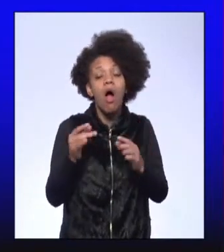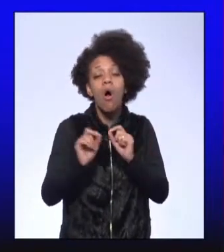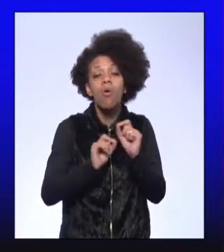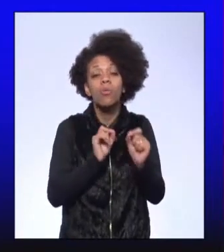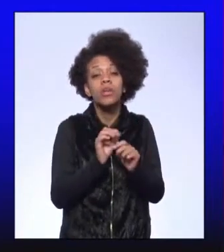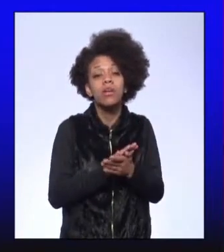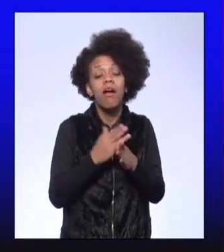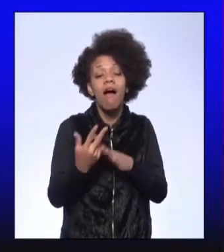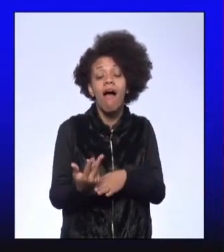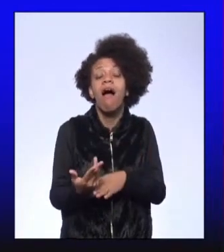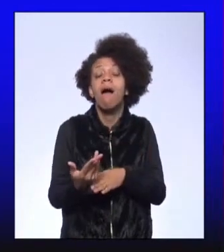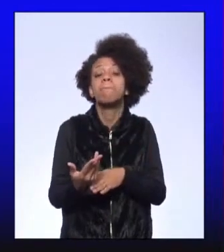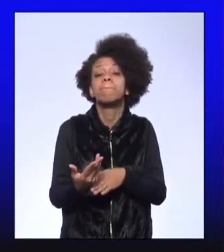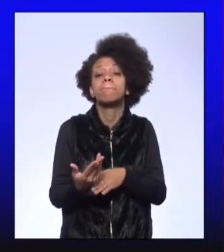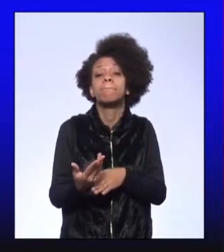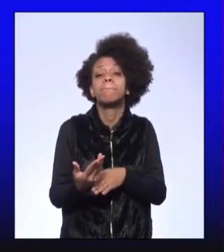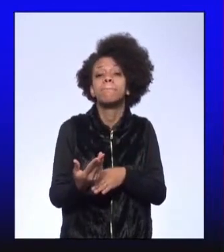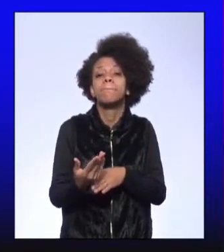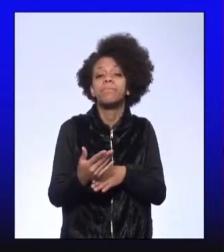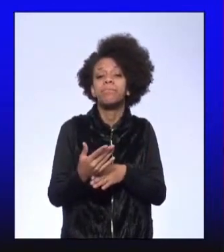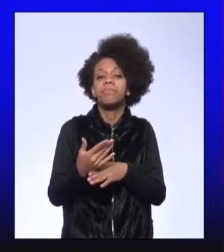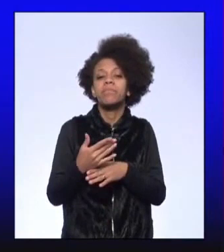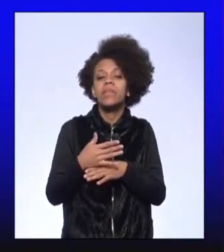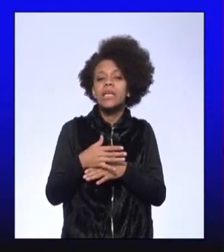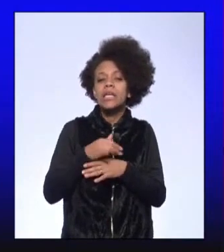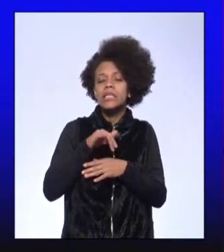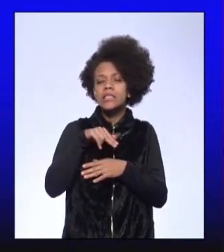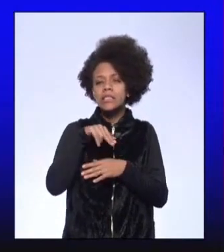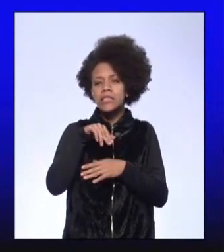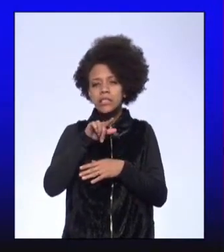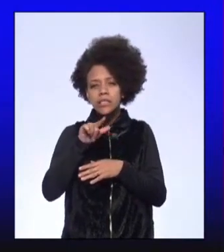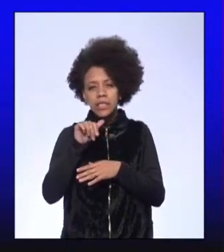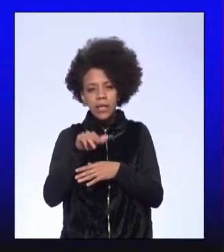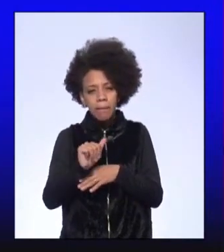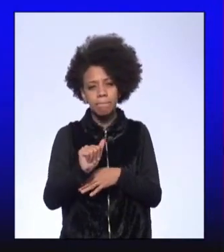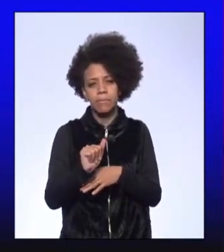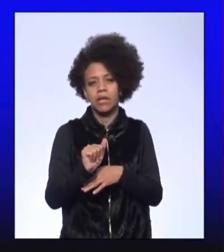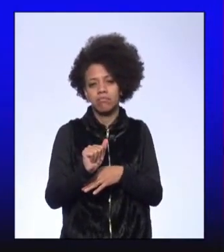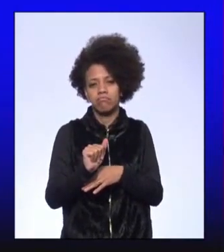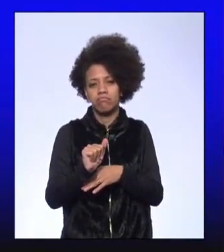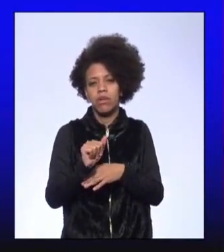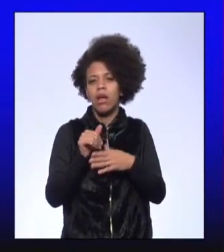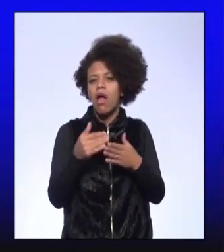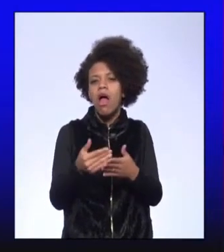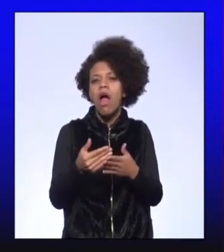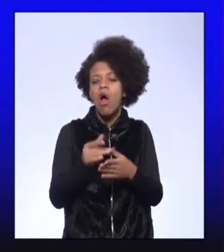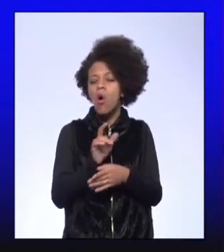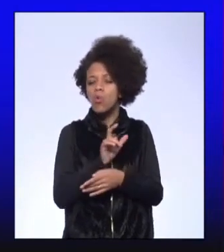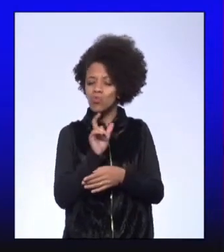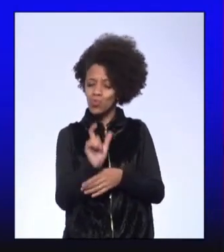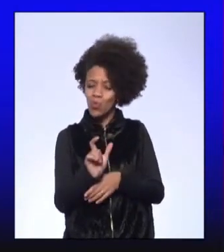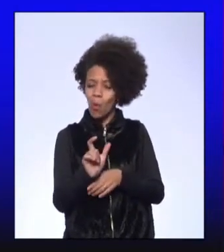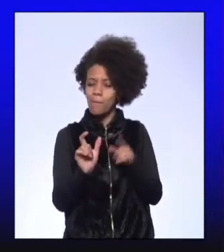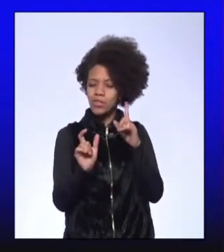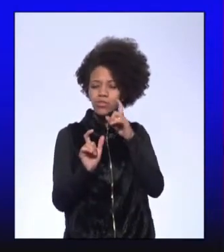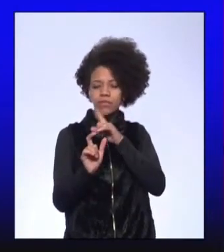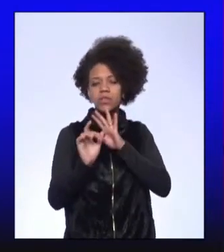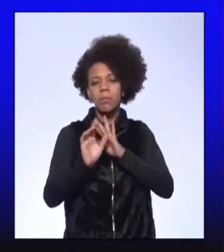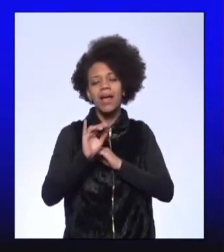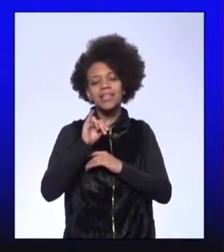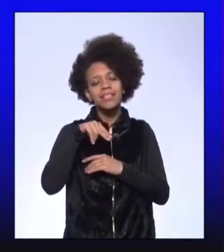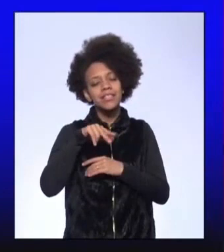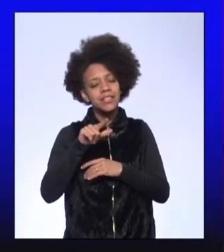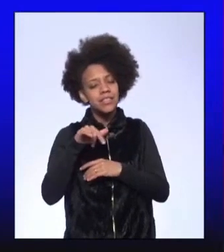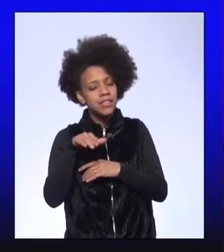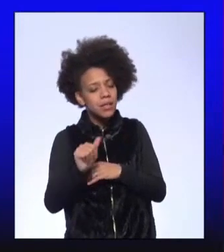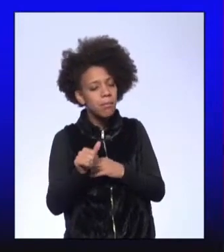a presença dessa tal enzima conversora de angiotensina 2. O nome é complicado, mas essa enzima